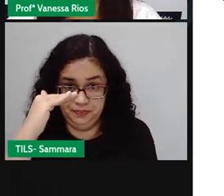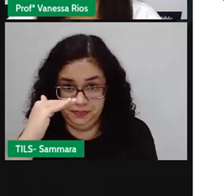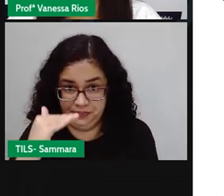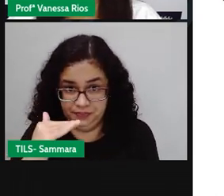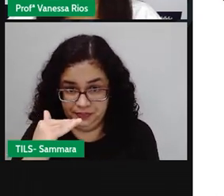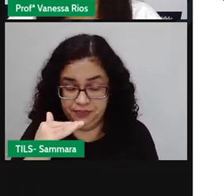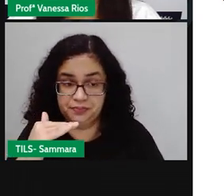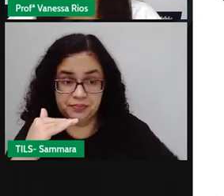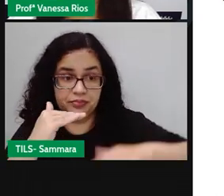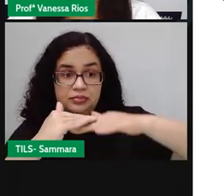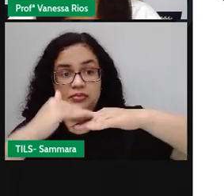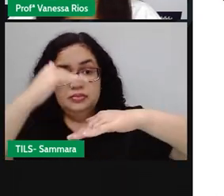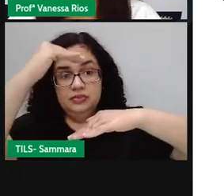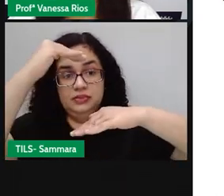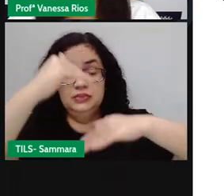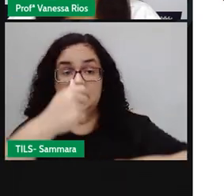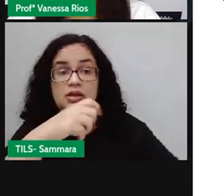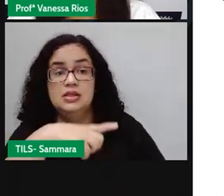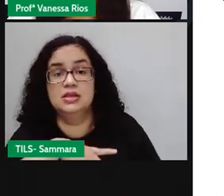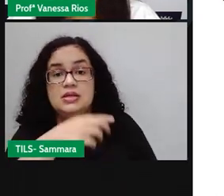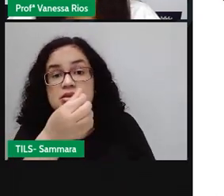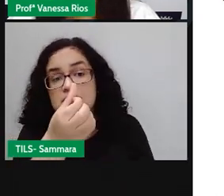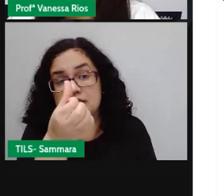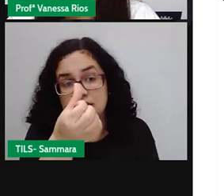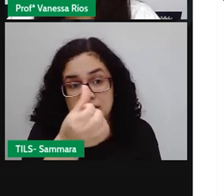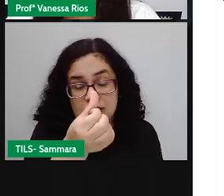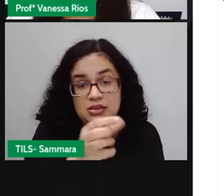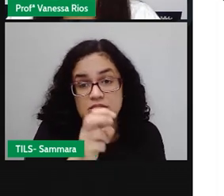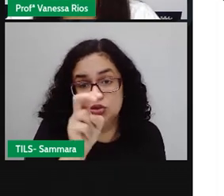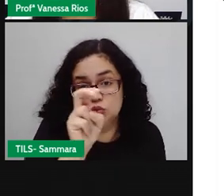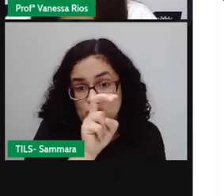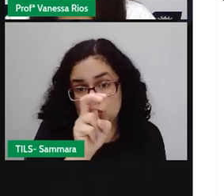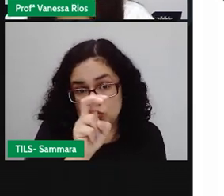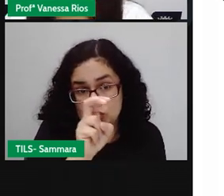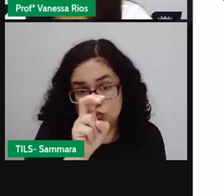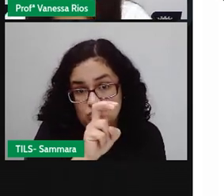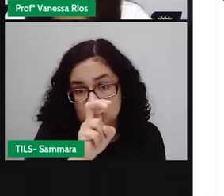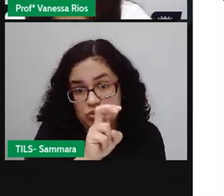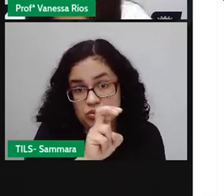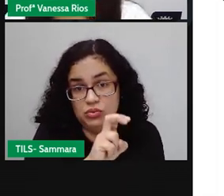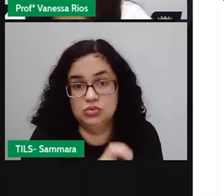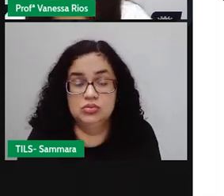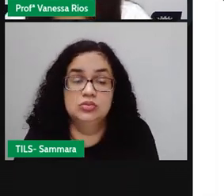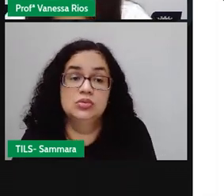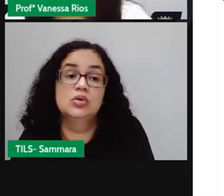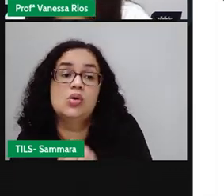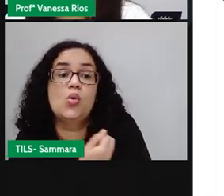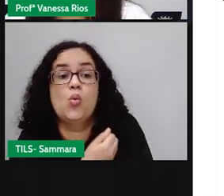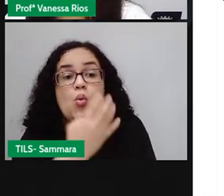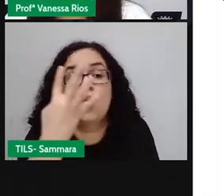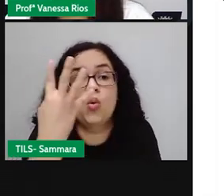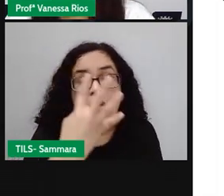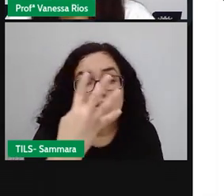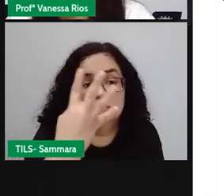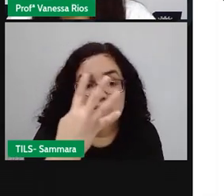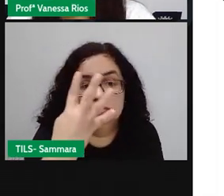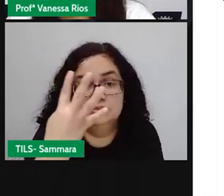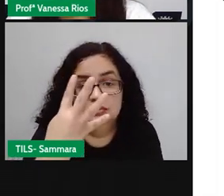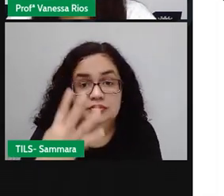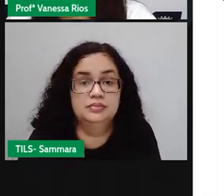na parte de cima tem o 6, o 5. Então, a gente deduz que esse aqui é o,